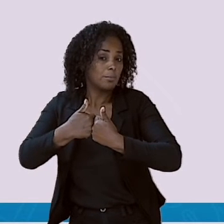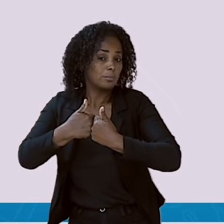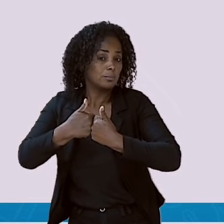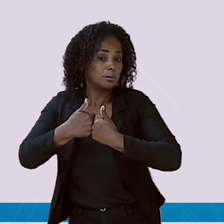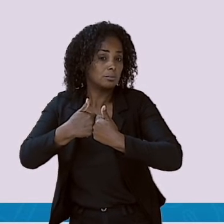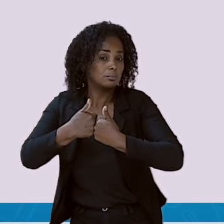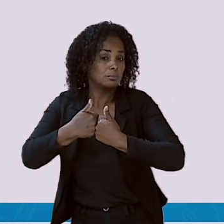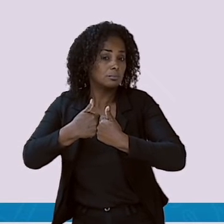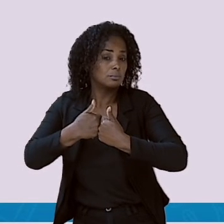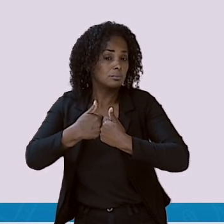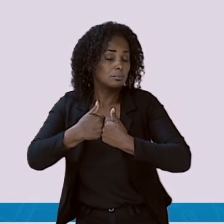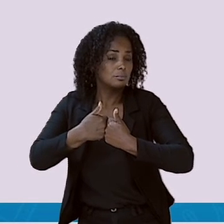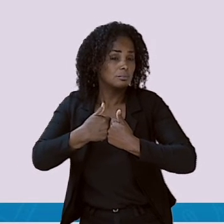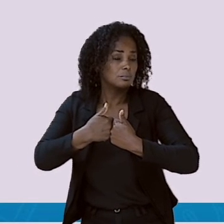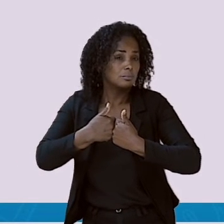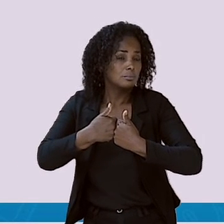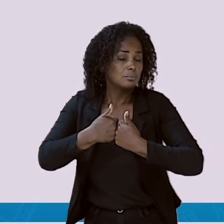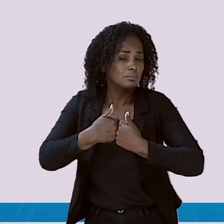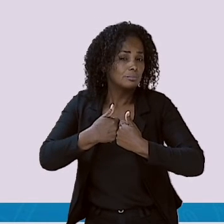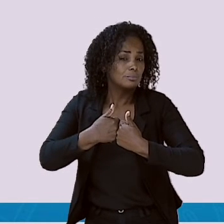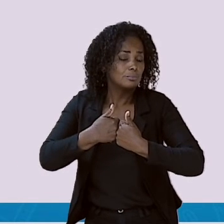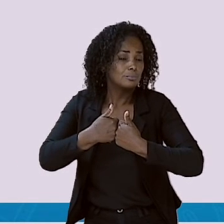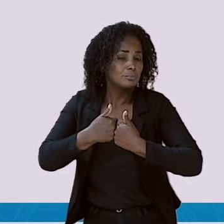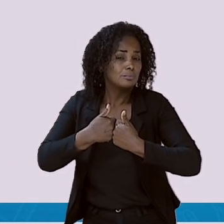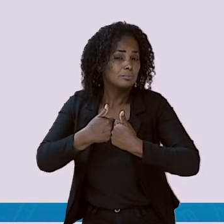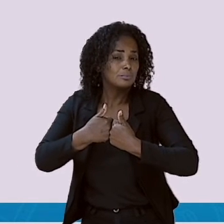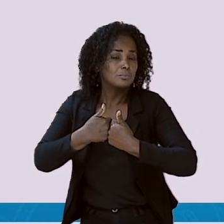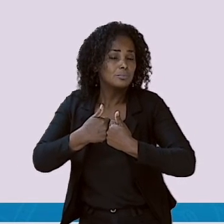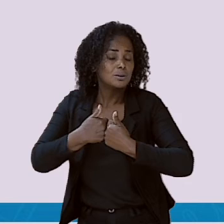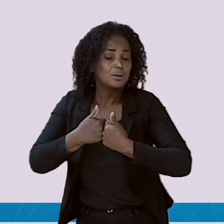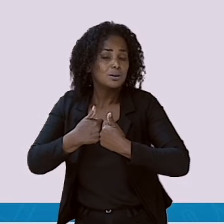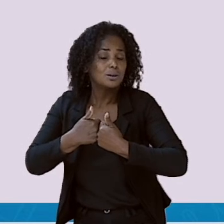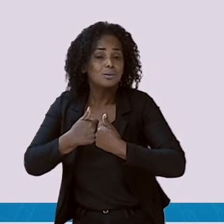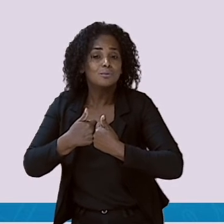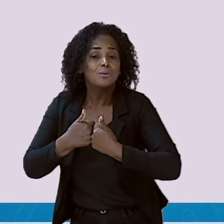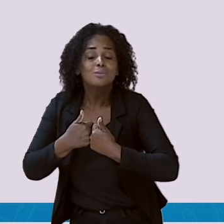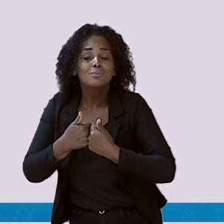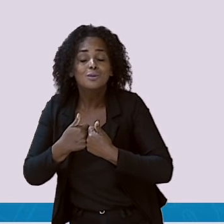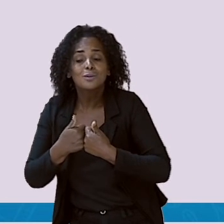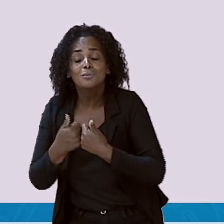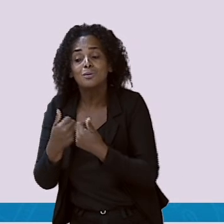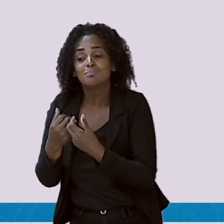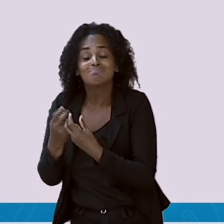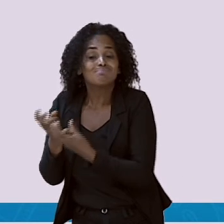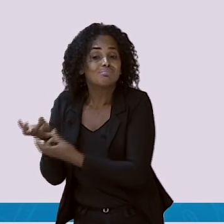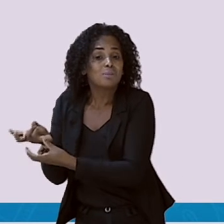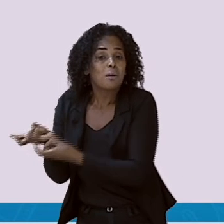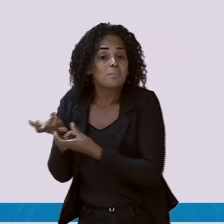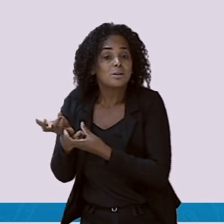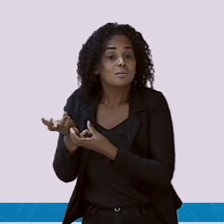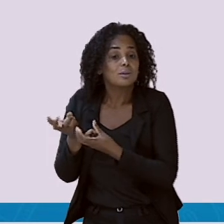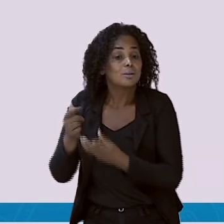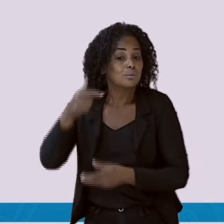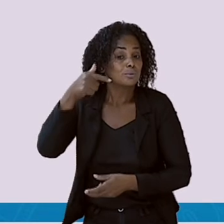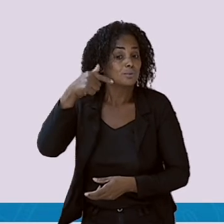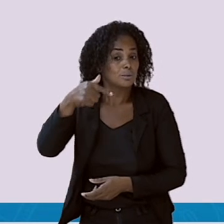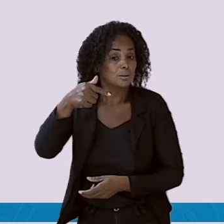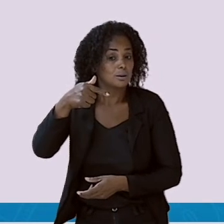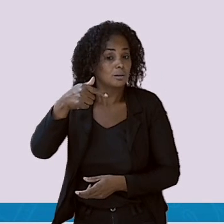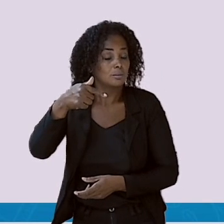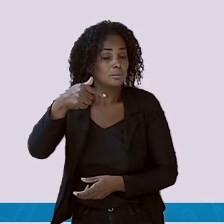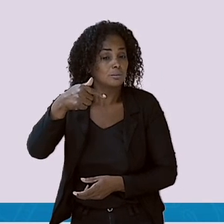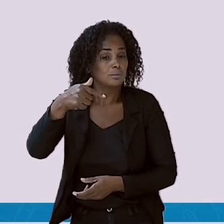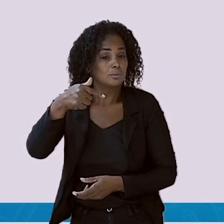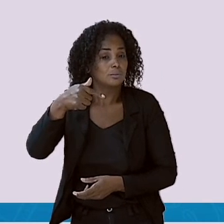esquerda. Então, eu vou analisar o 7, que é o 7 que é a minha dezena, né? Então, eu recopio aqui,